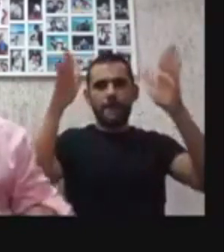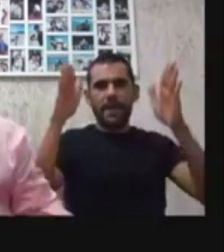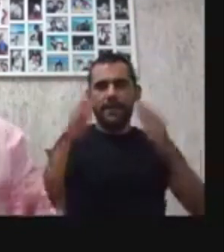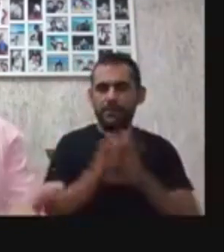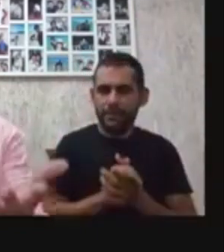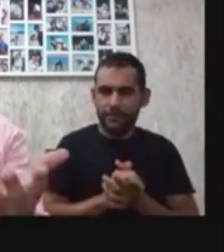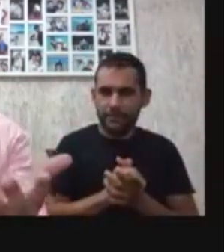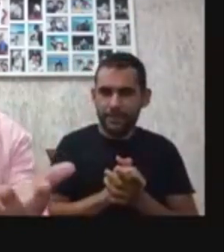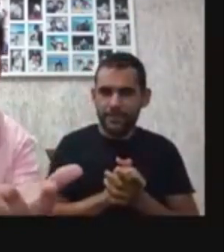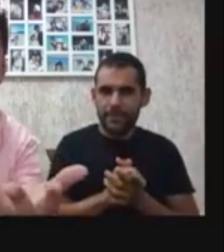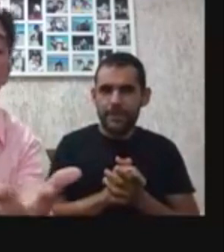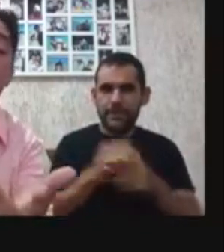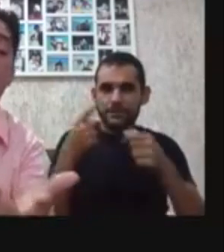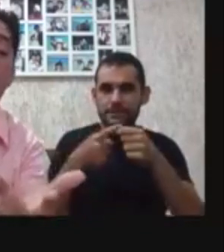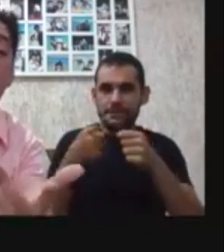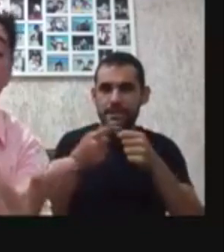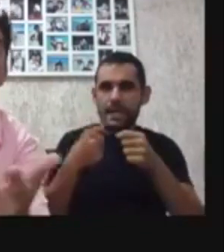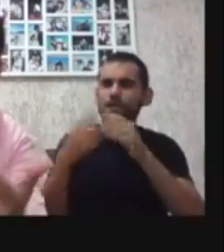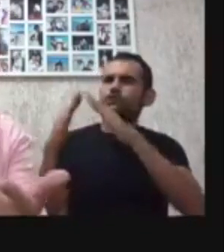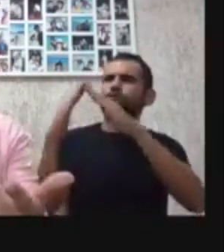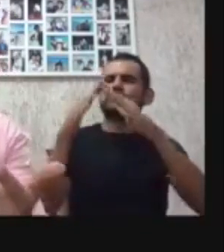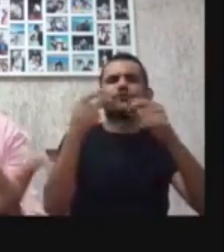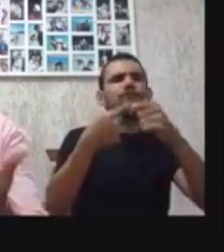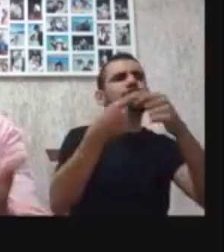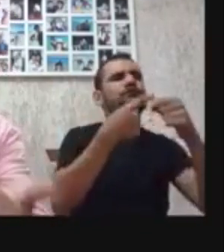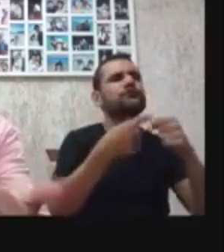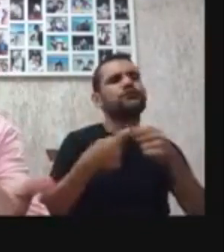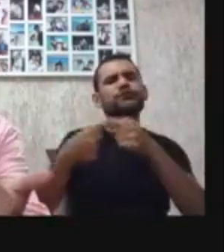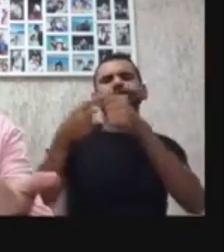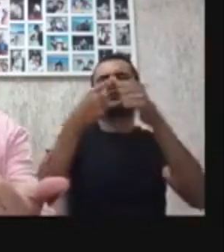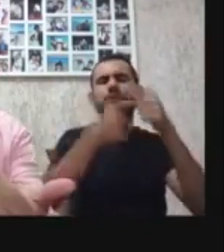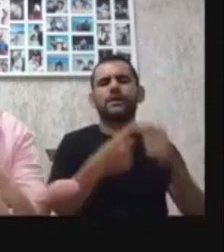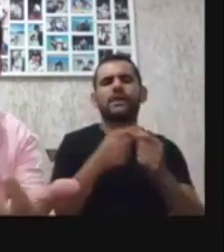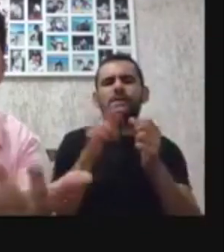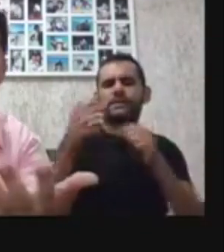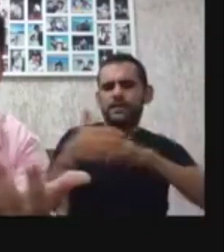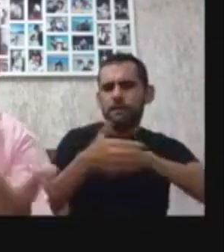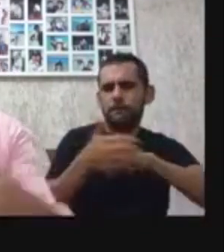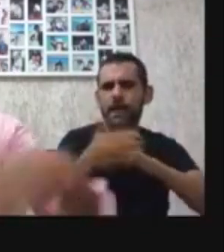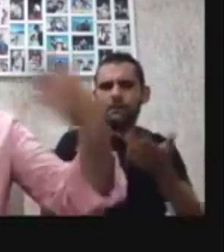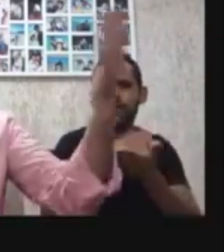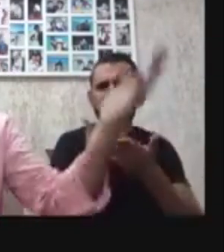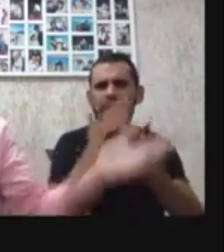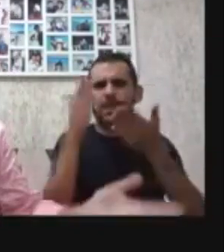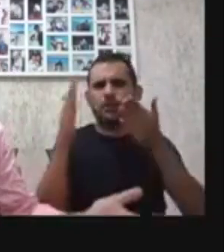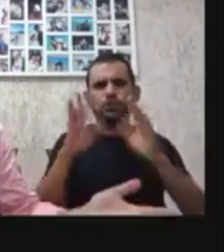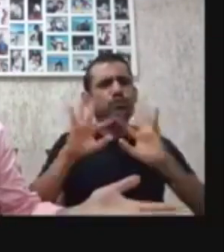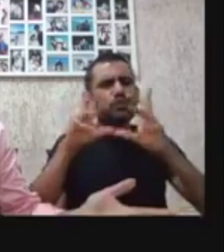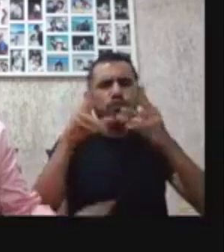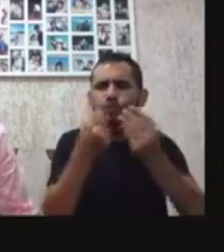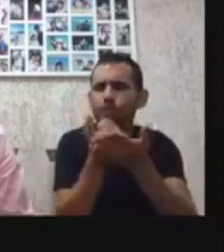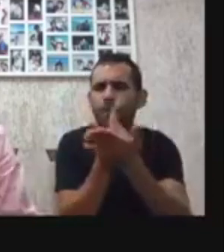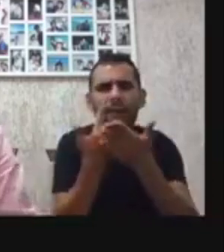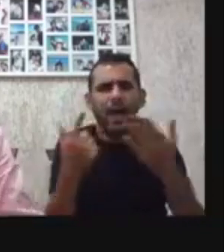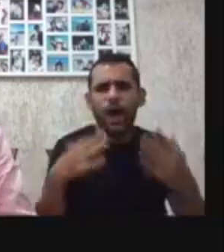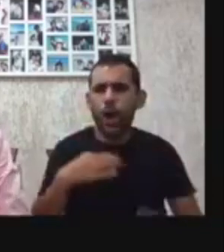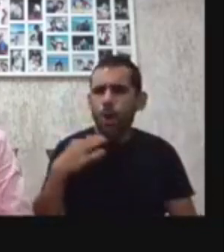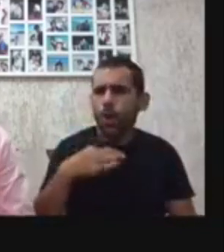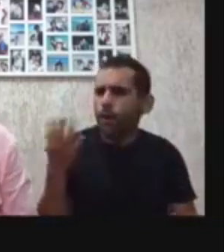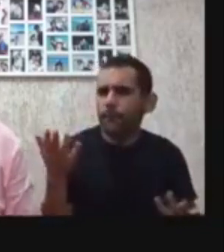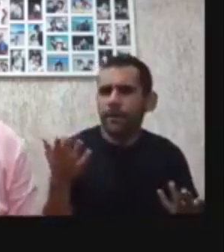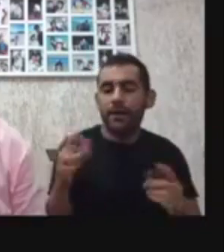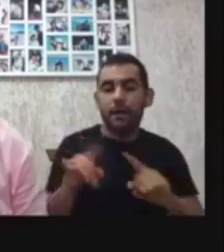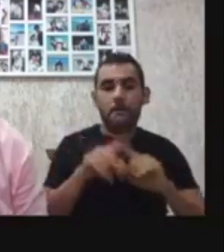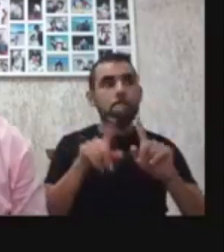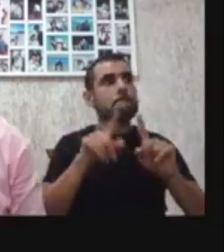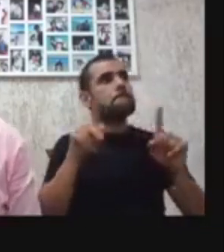vizinha vem e vai comprar tênis, sapato, caderno, livro, sabe, roupa, vai comprar de tudo. Ah, mas aí vai pôr o